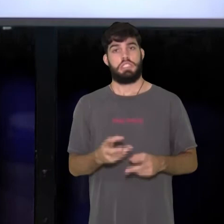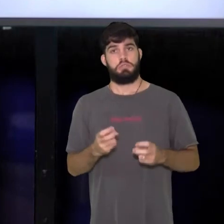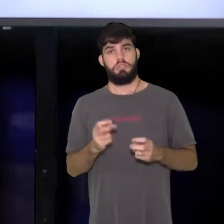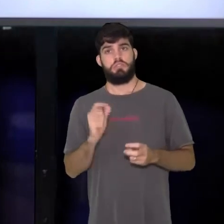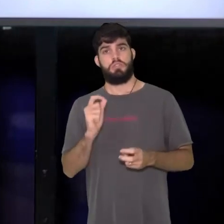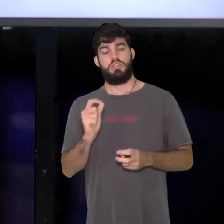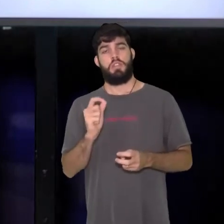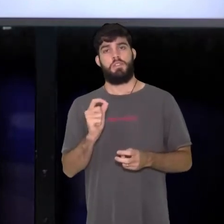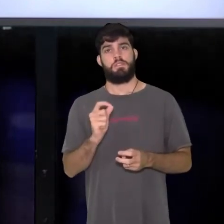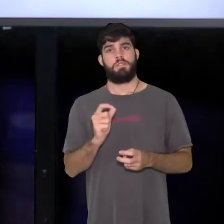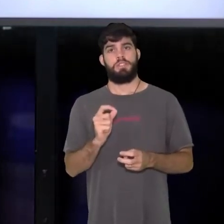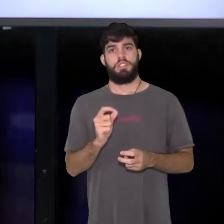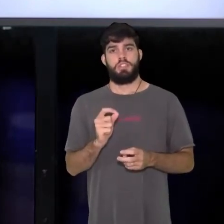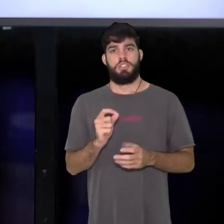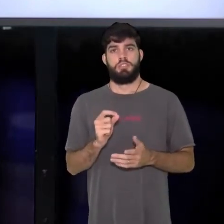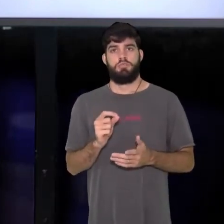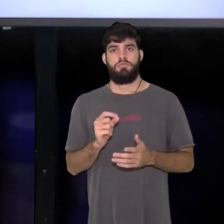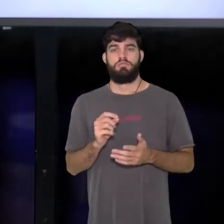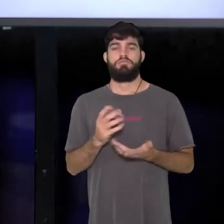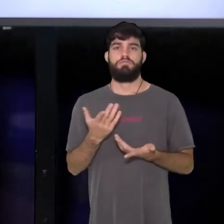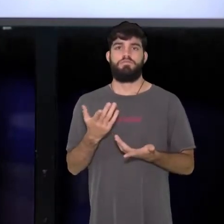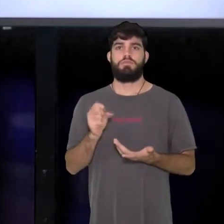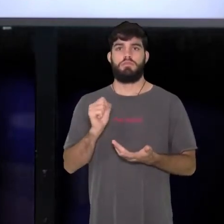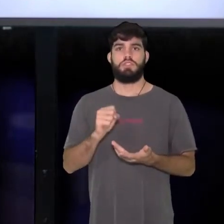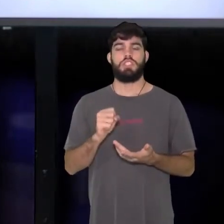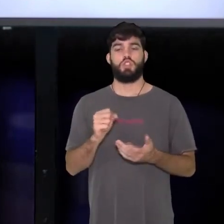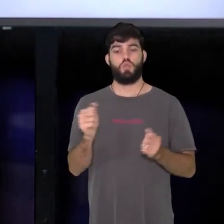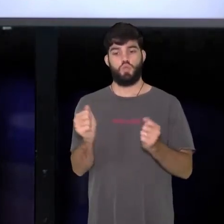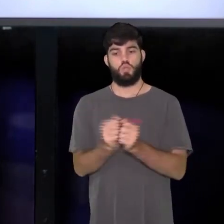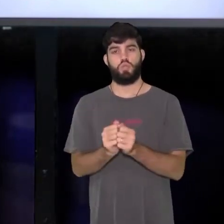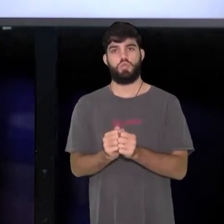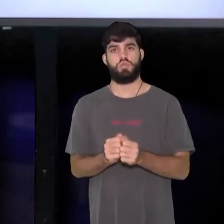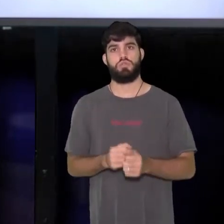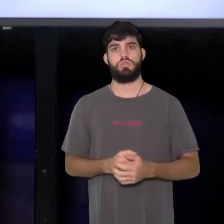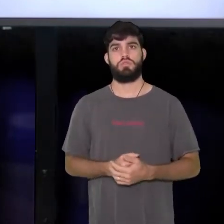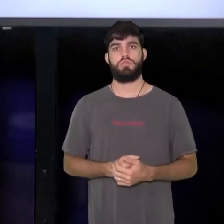que apesar de eles estarem juntos,